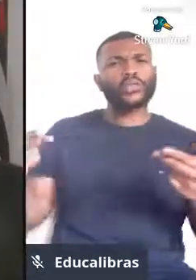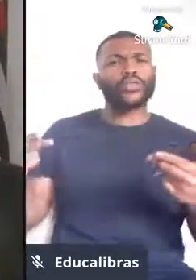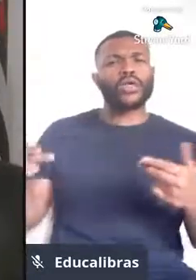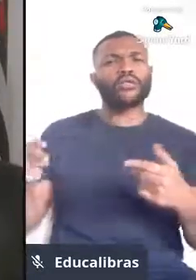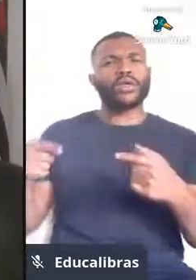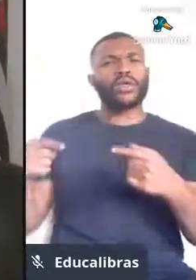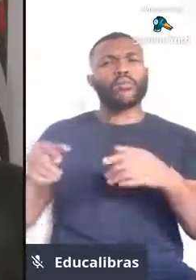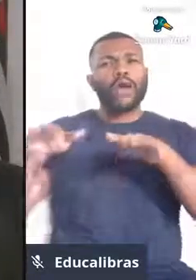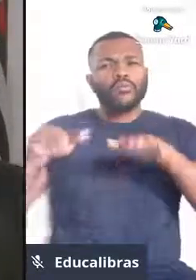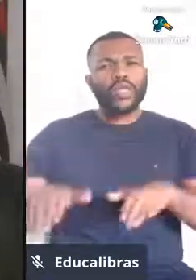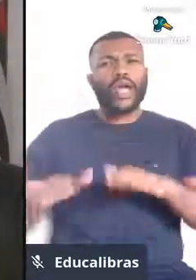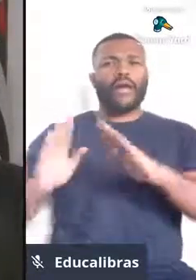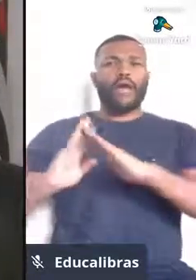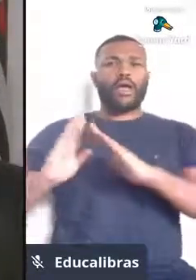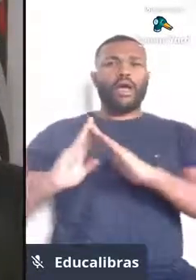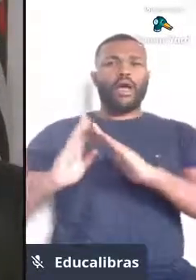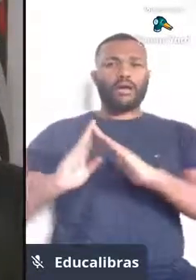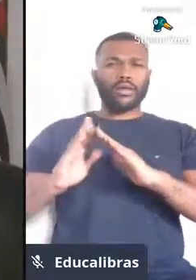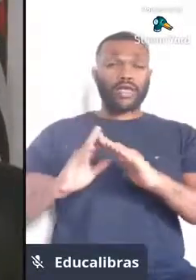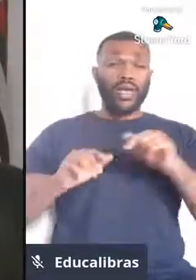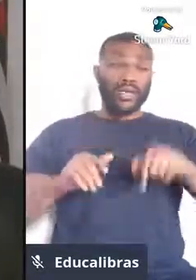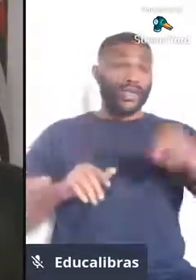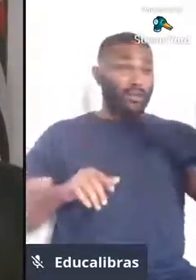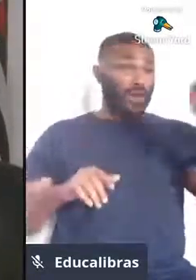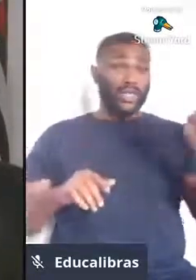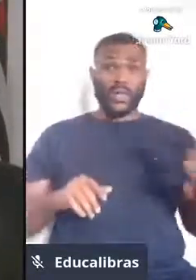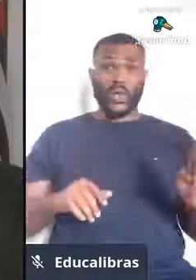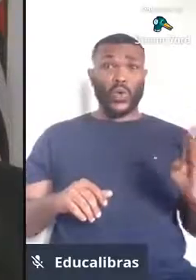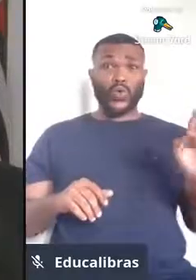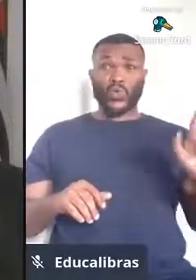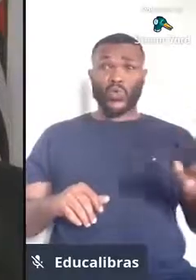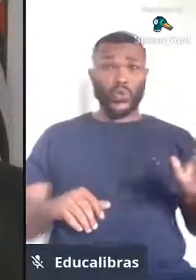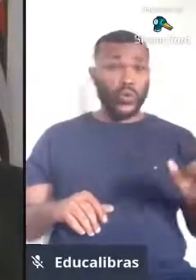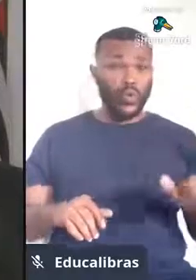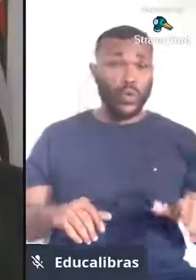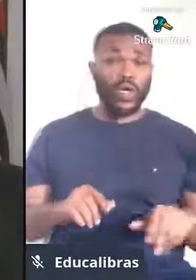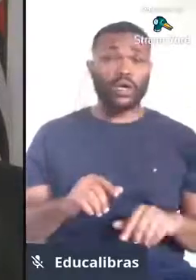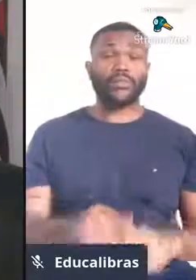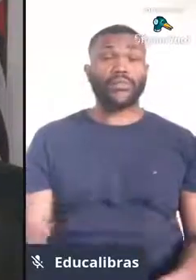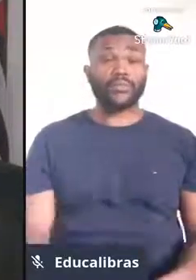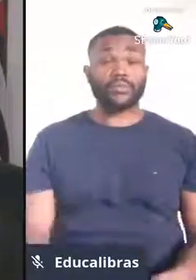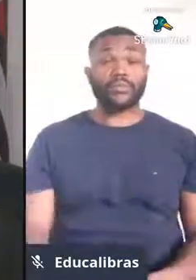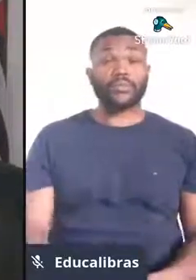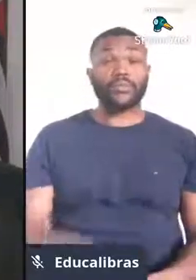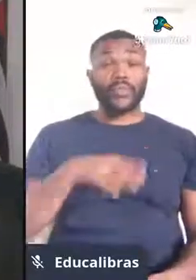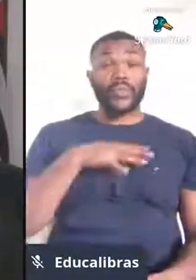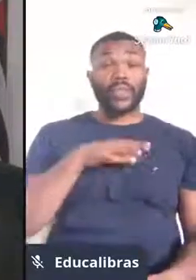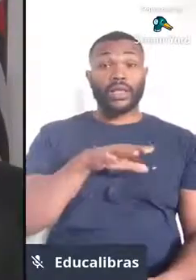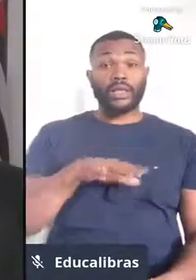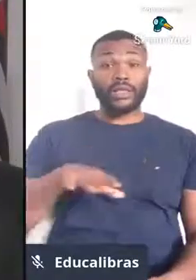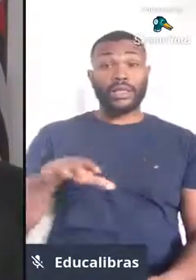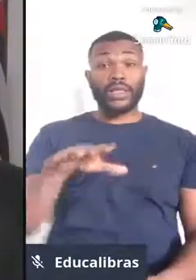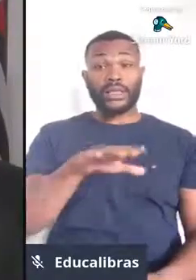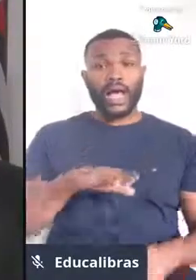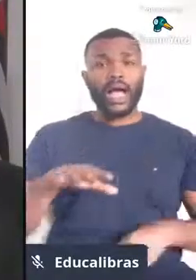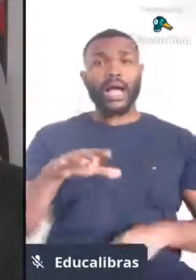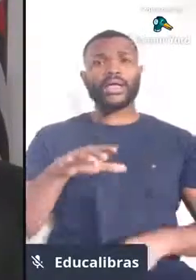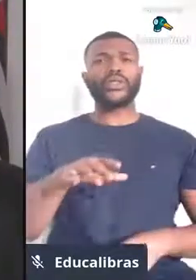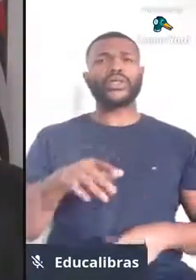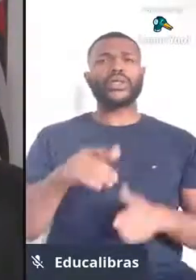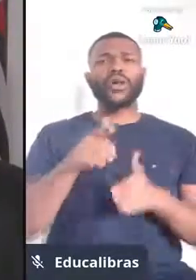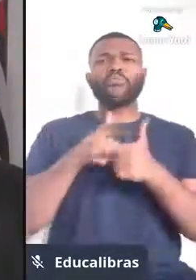A gente que nunca passou por nada desse gênero, por exemplo, não sei por que a cidade sem nenhum problema de